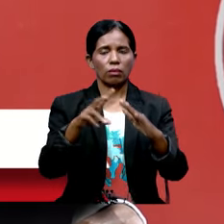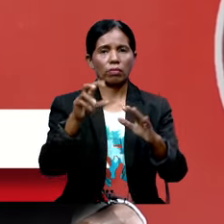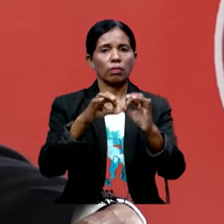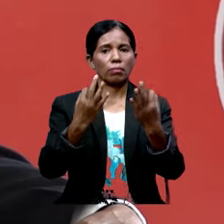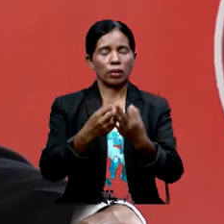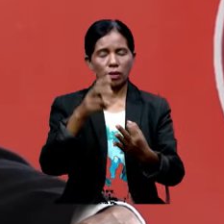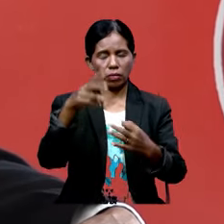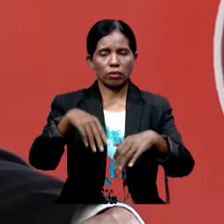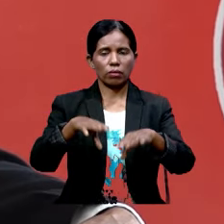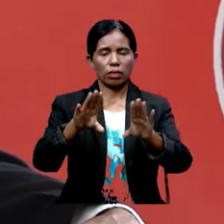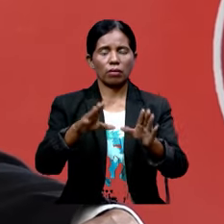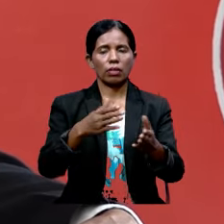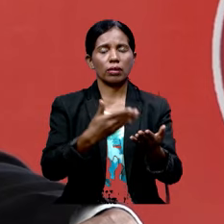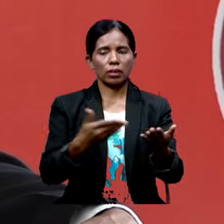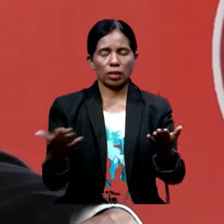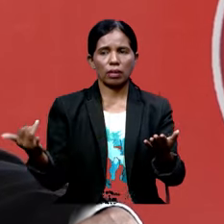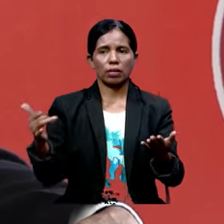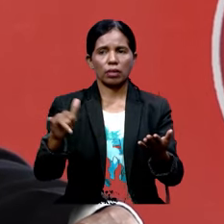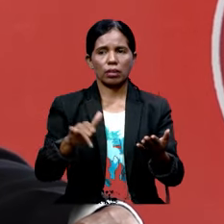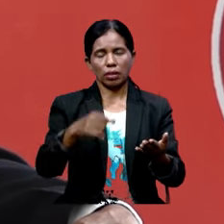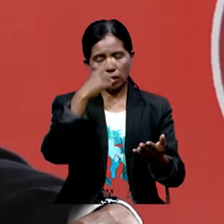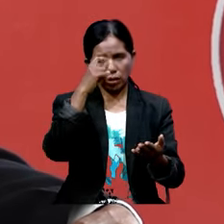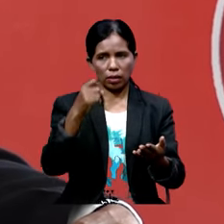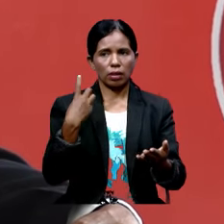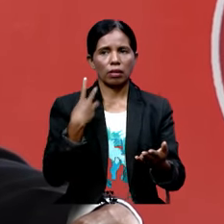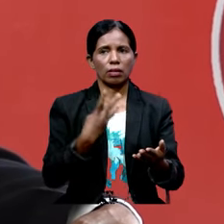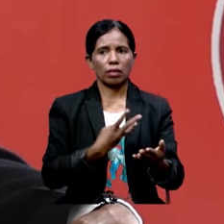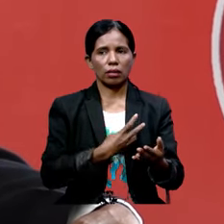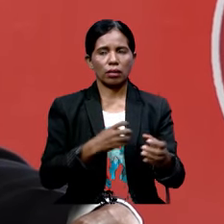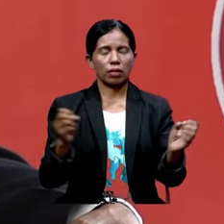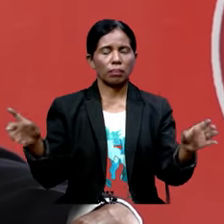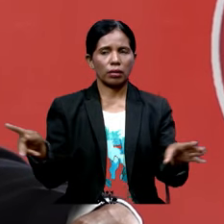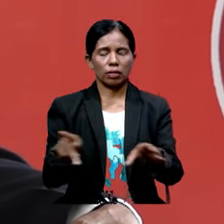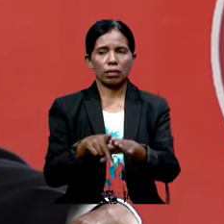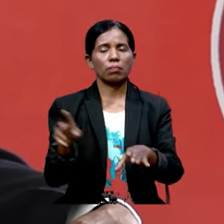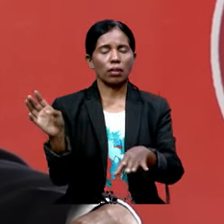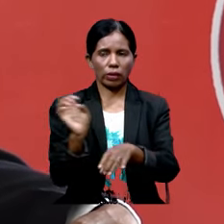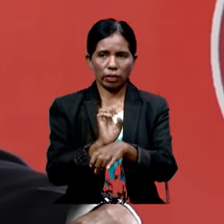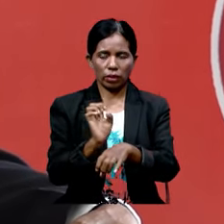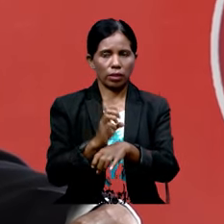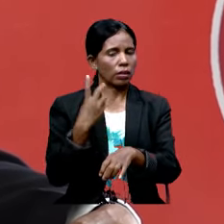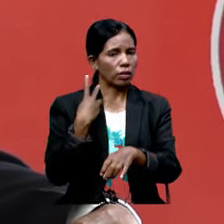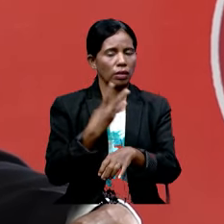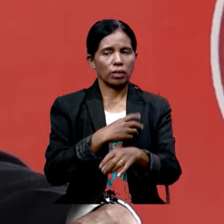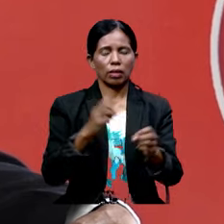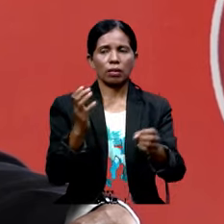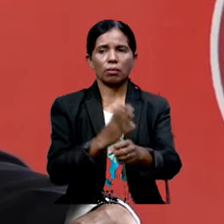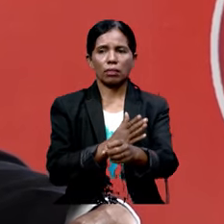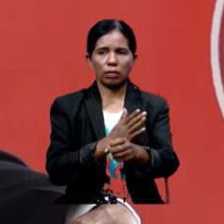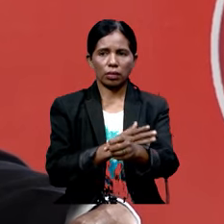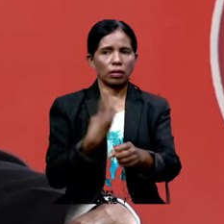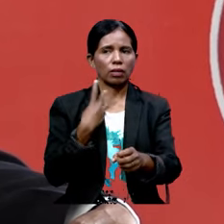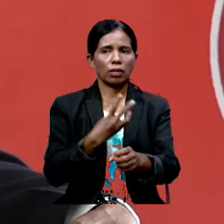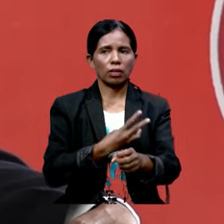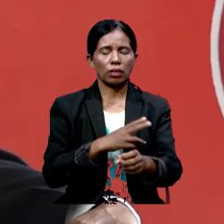Público. Tam sere. Ne dehan kata ita participação económica. Ita laos promove poupança, mas ita